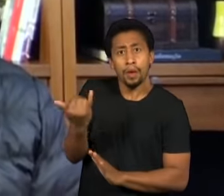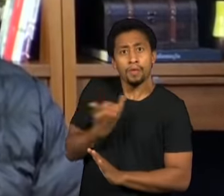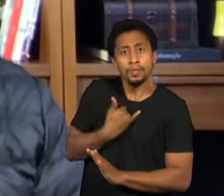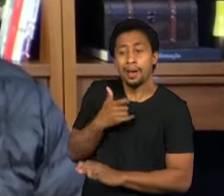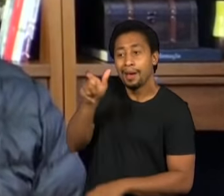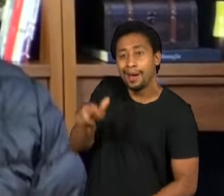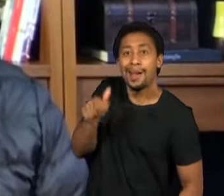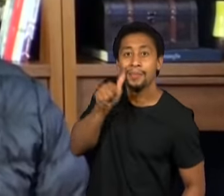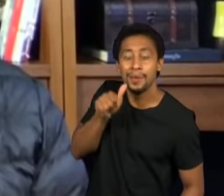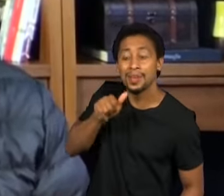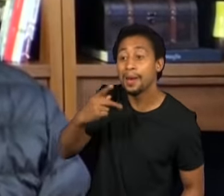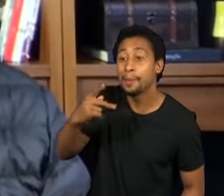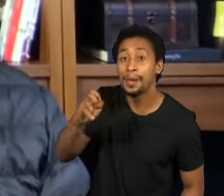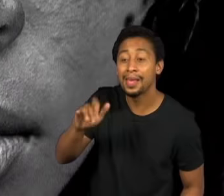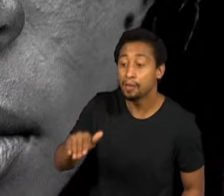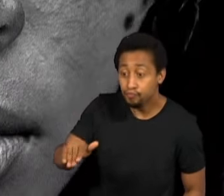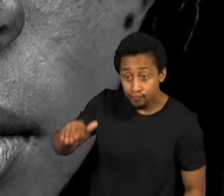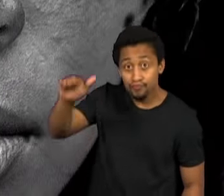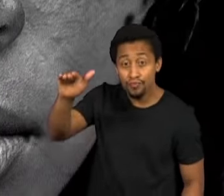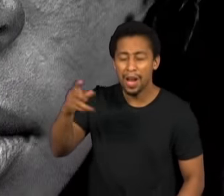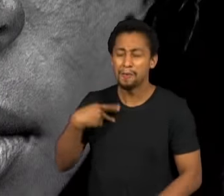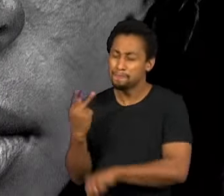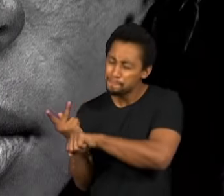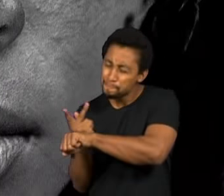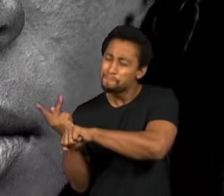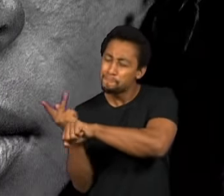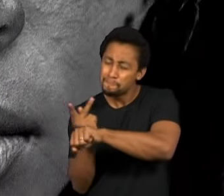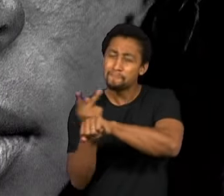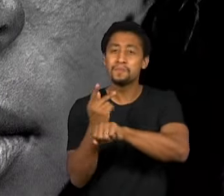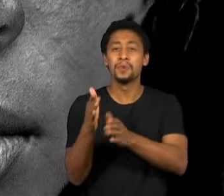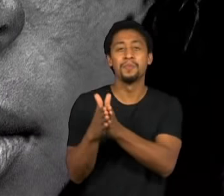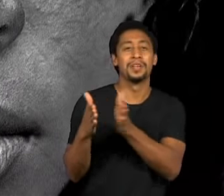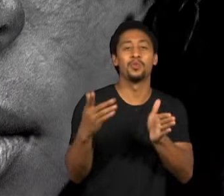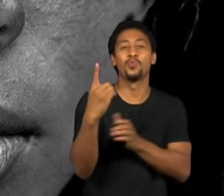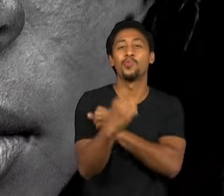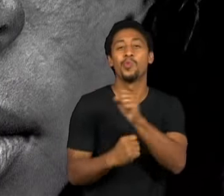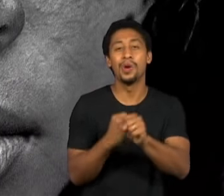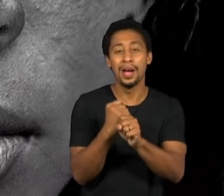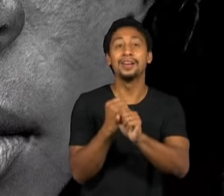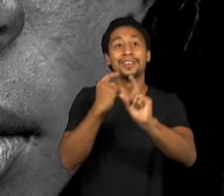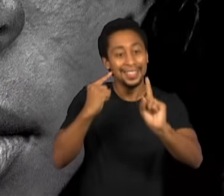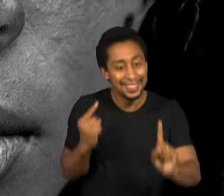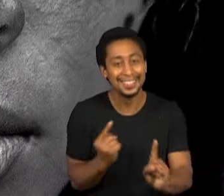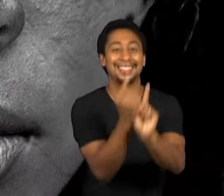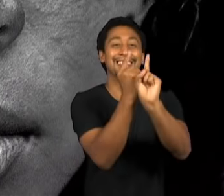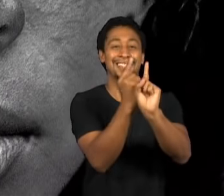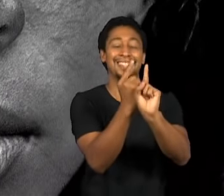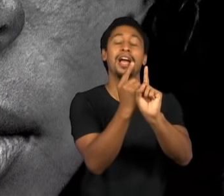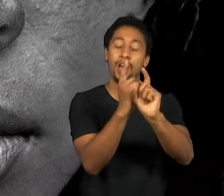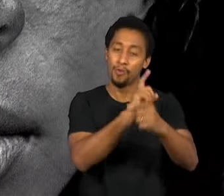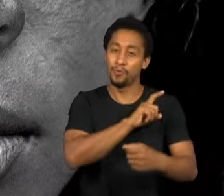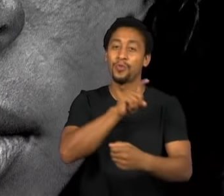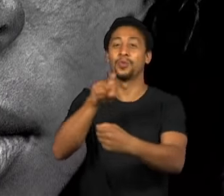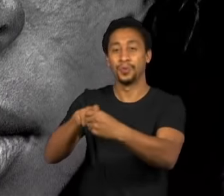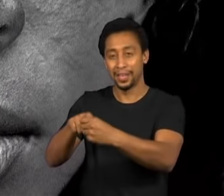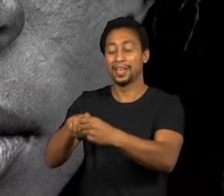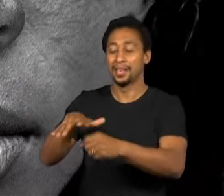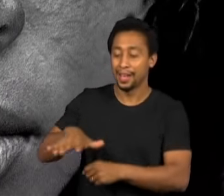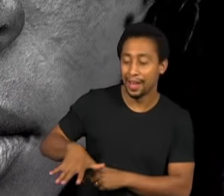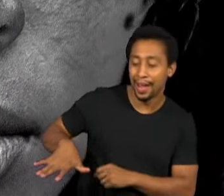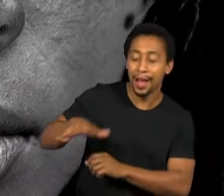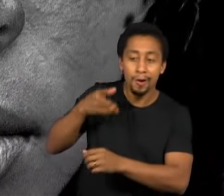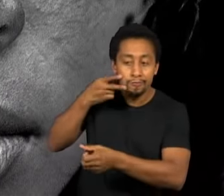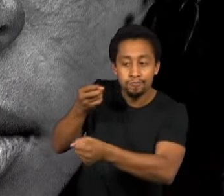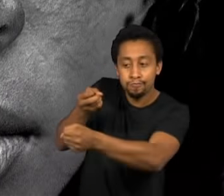para localizá-la. E localizei, e aí eu voltei à aldeia Nazaré, né, em Manaus, no Amazonas. E